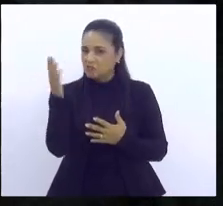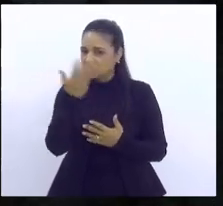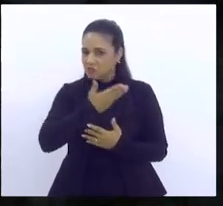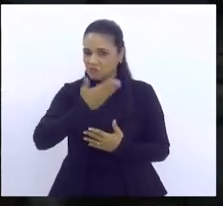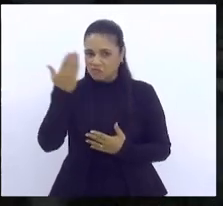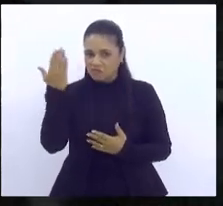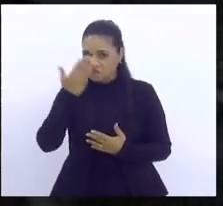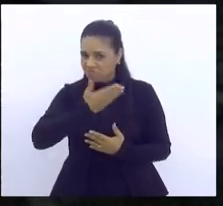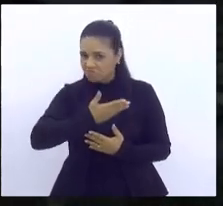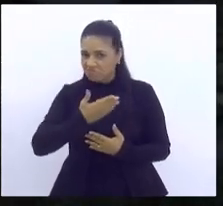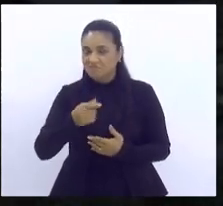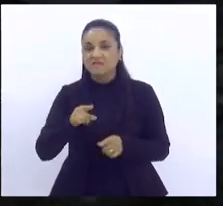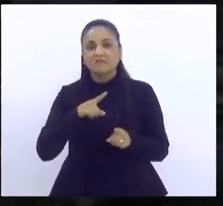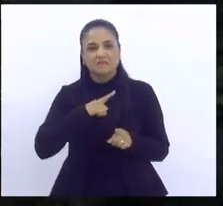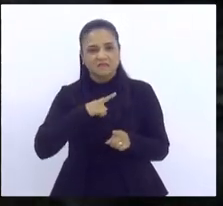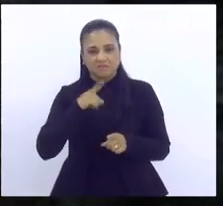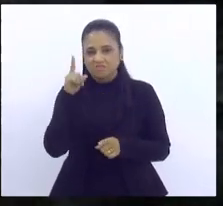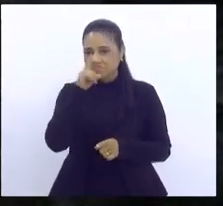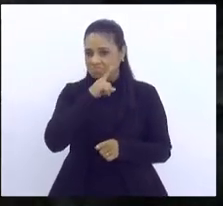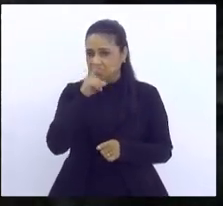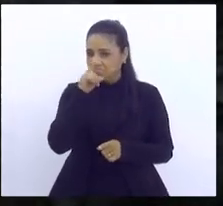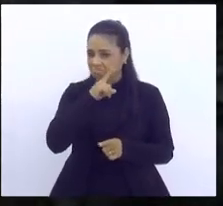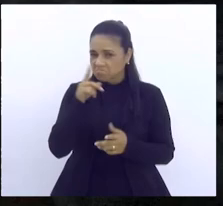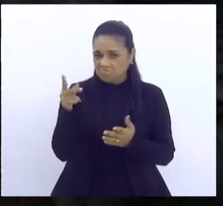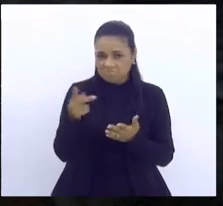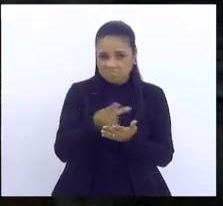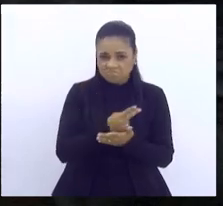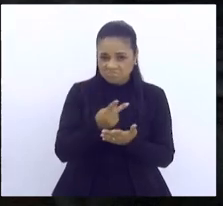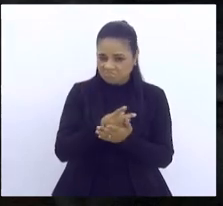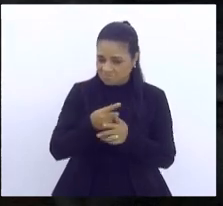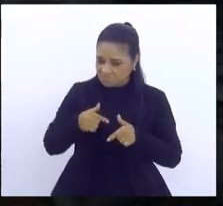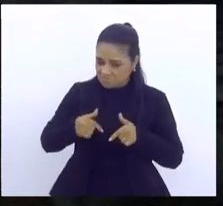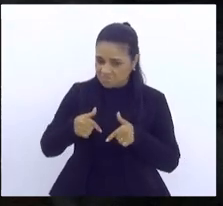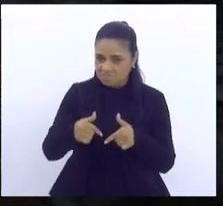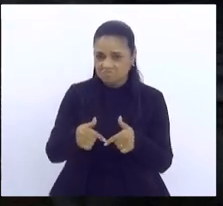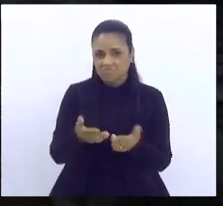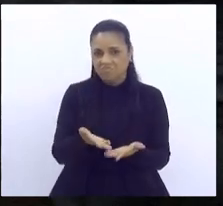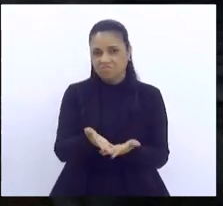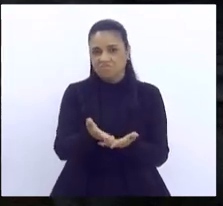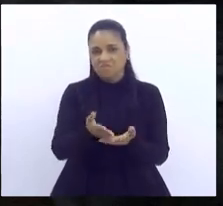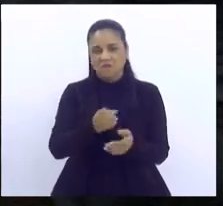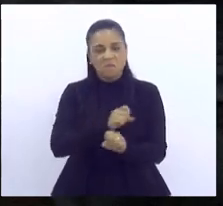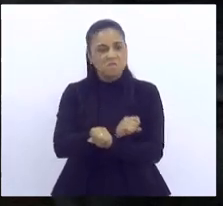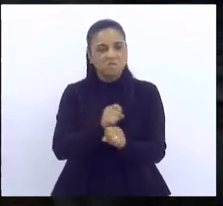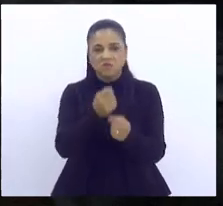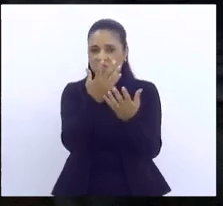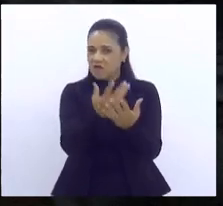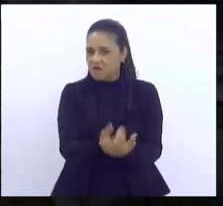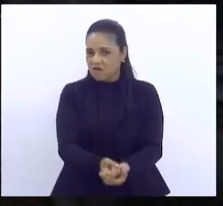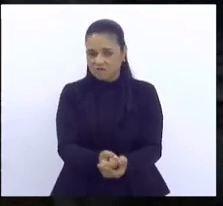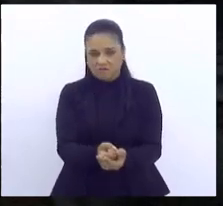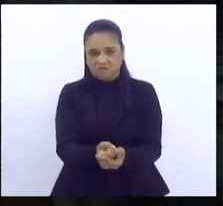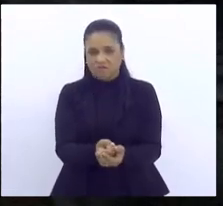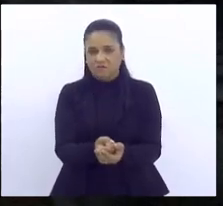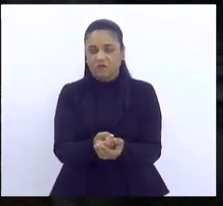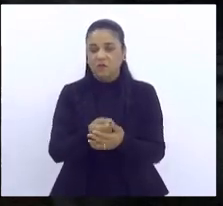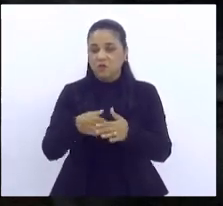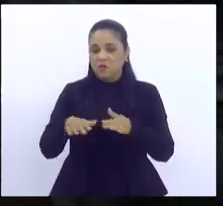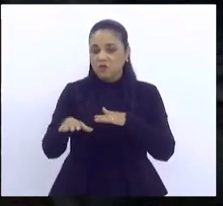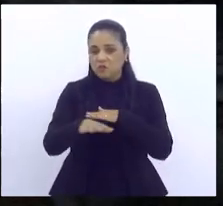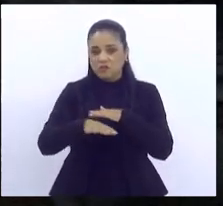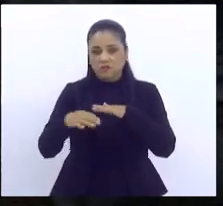também erros em curso. Não dá mais. O setor empresarial